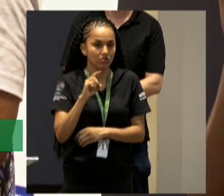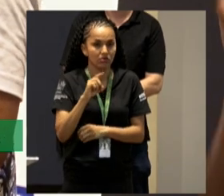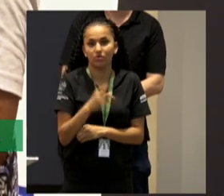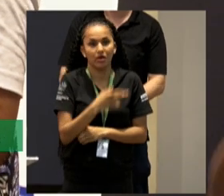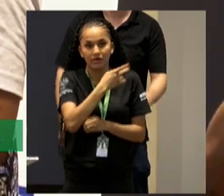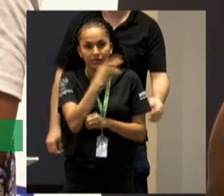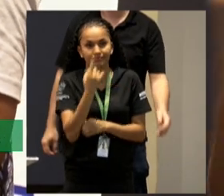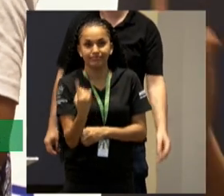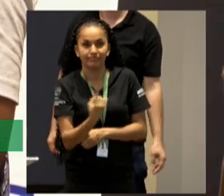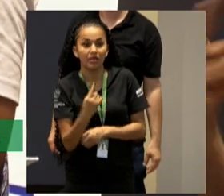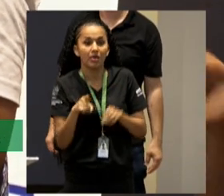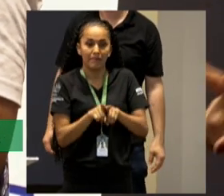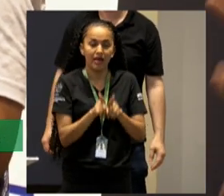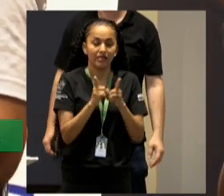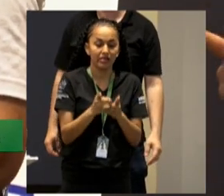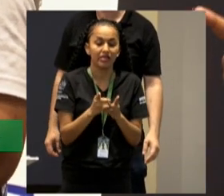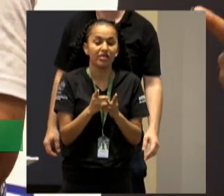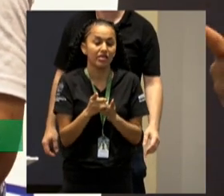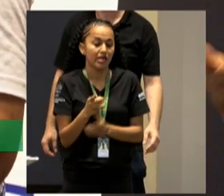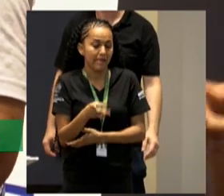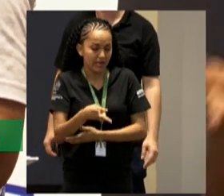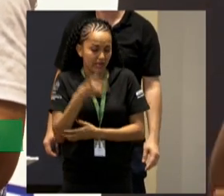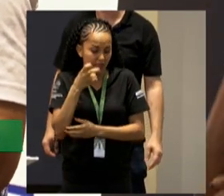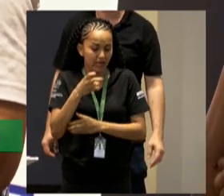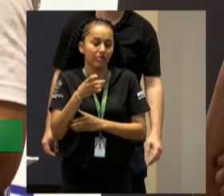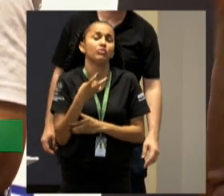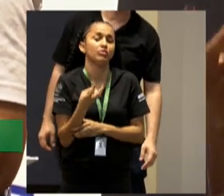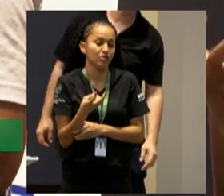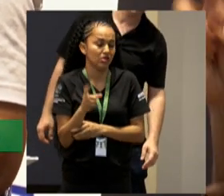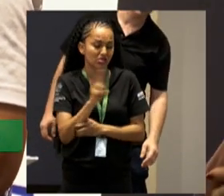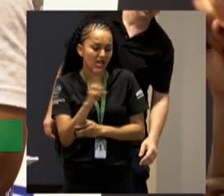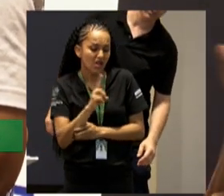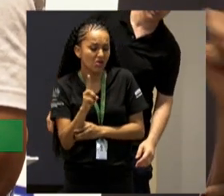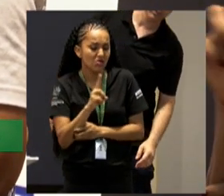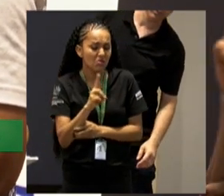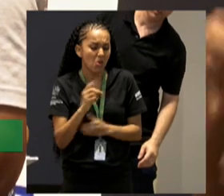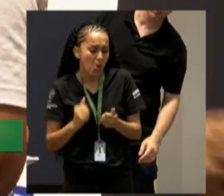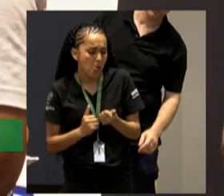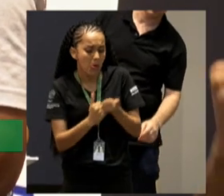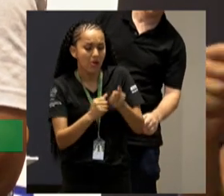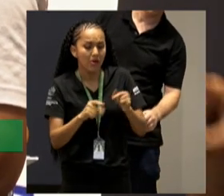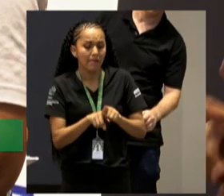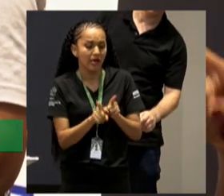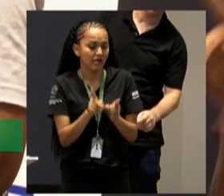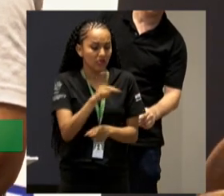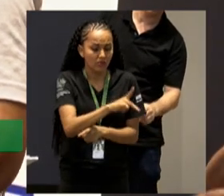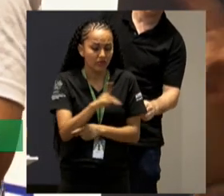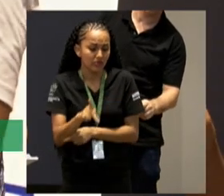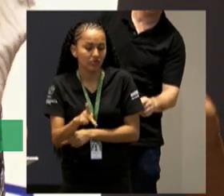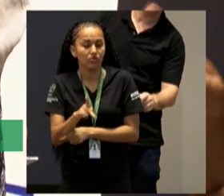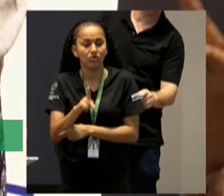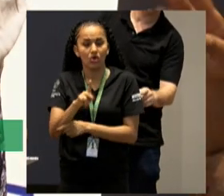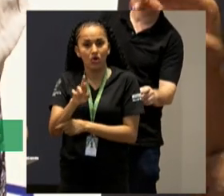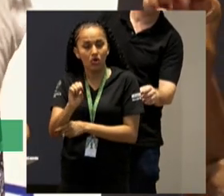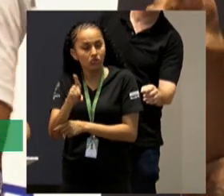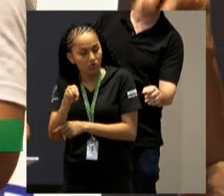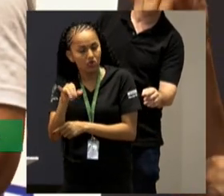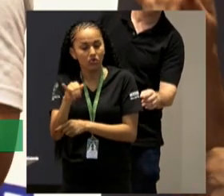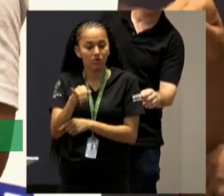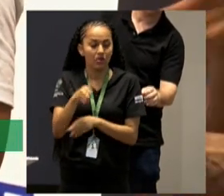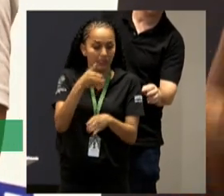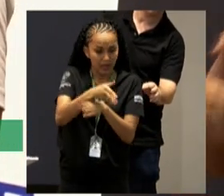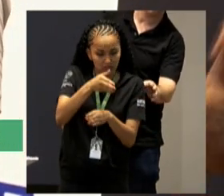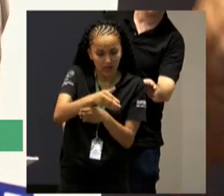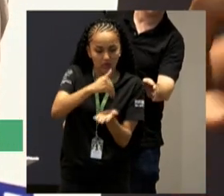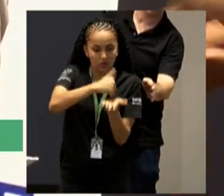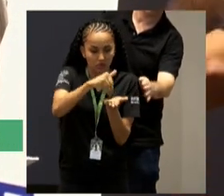ativista, aquele que entendeu os especialistas do movimento negro não como sectários. Professor Rodolfo, um homem também do Conselho